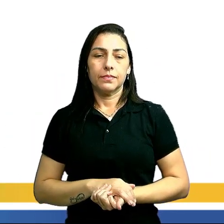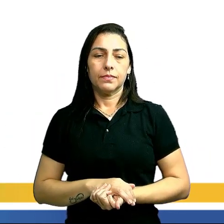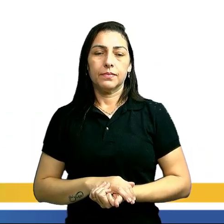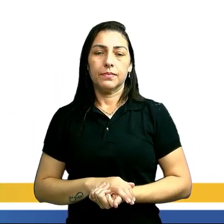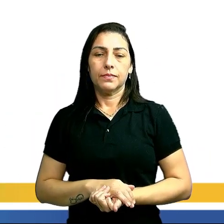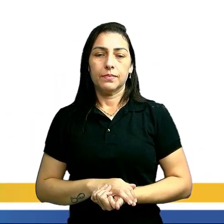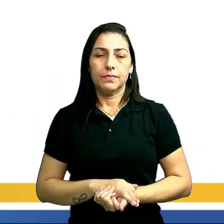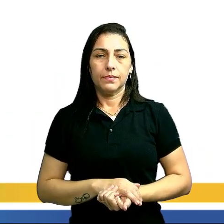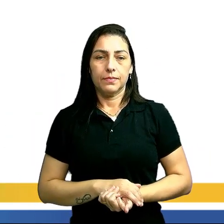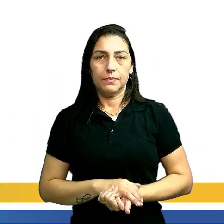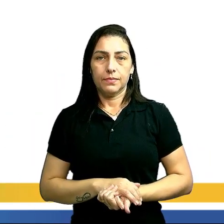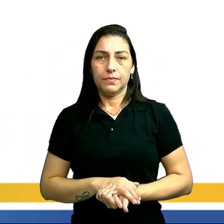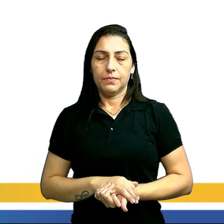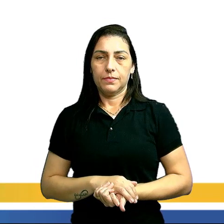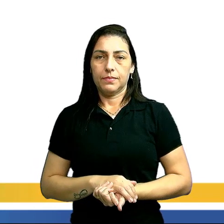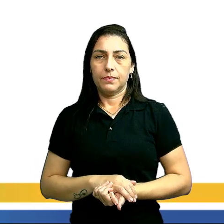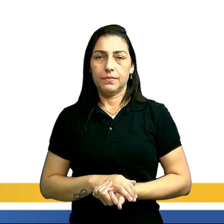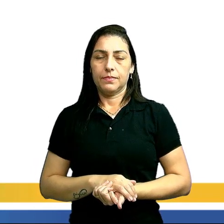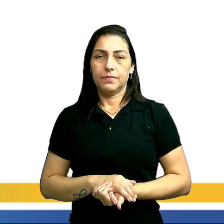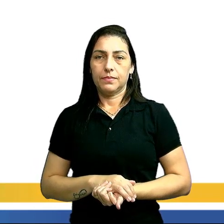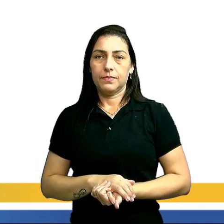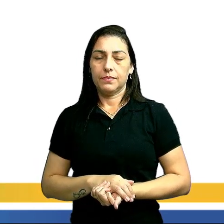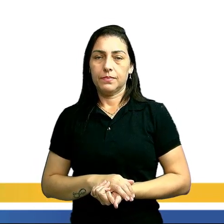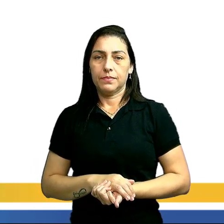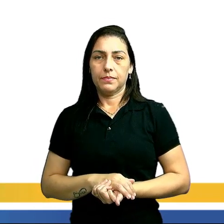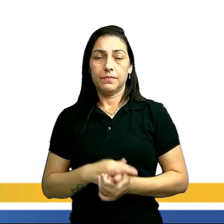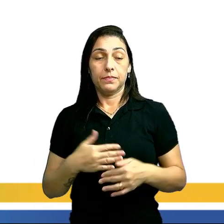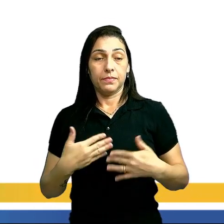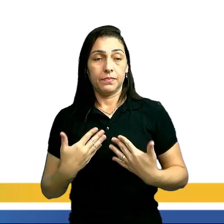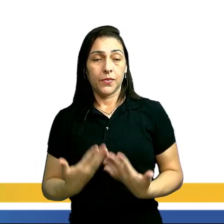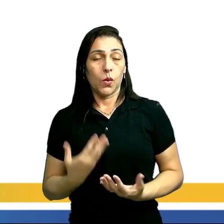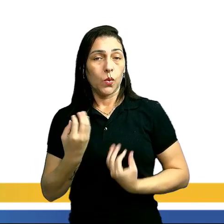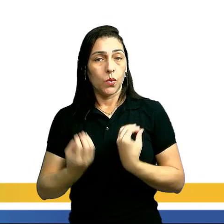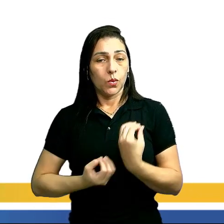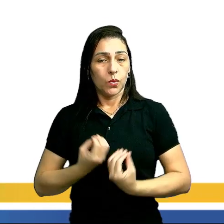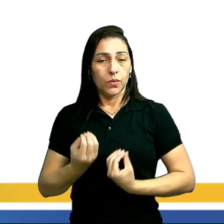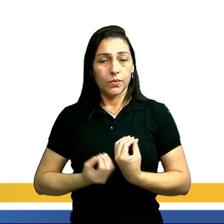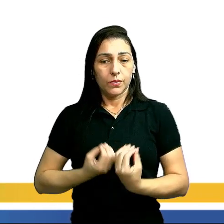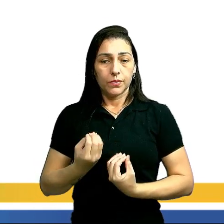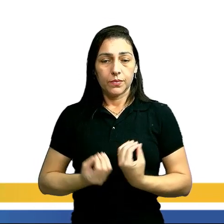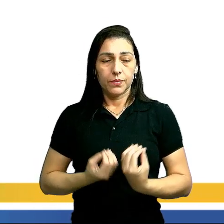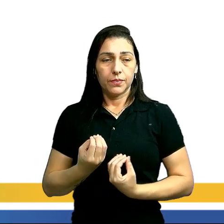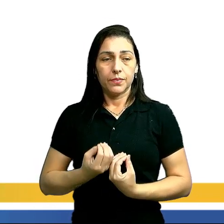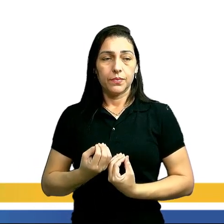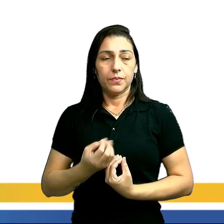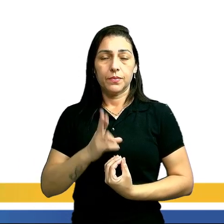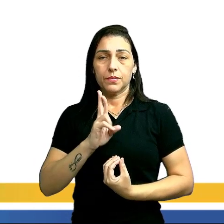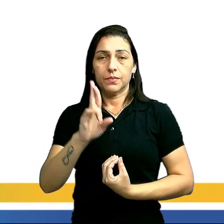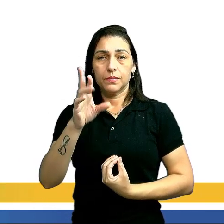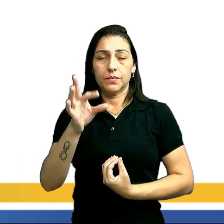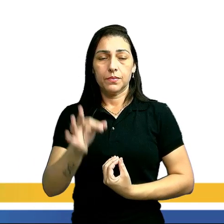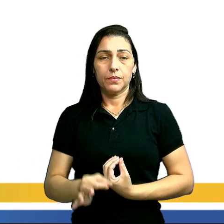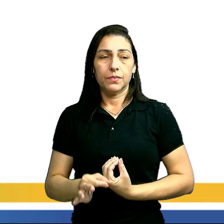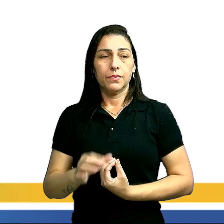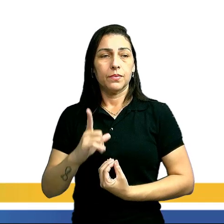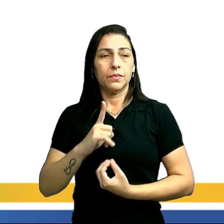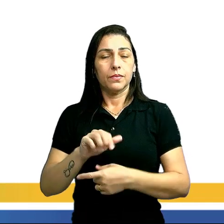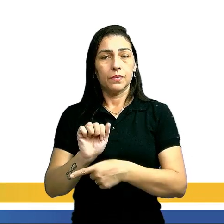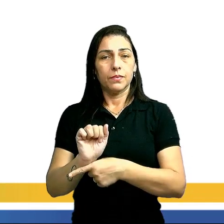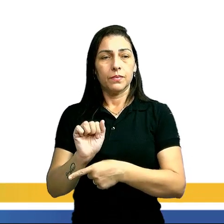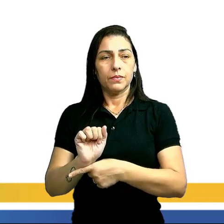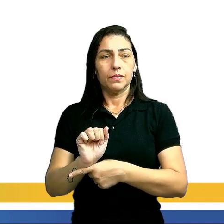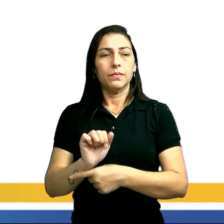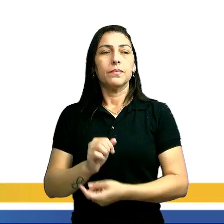as linguagens artísticas. Bom, então, como alternativa verdadeira, nós temos aí